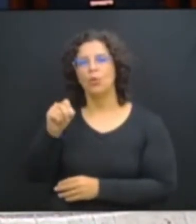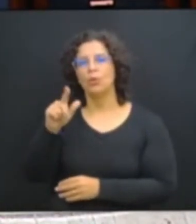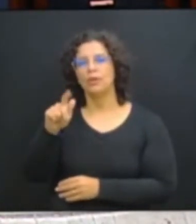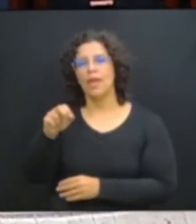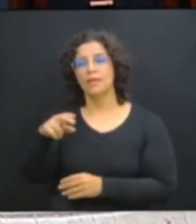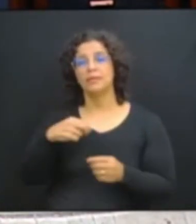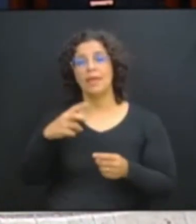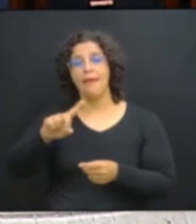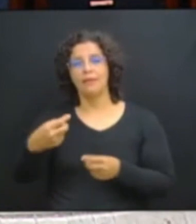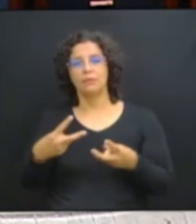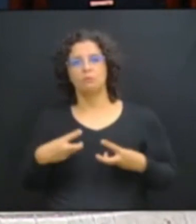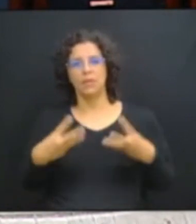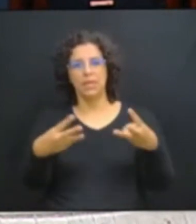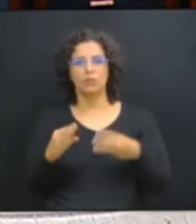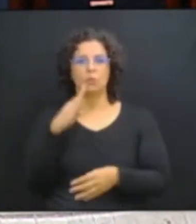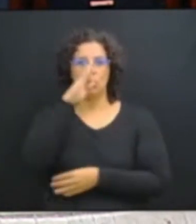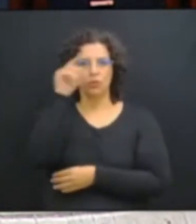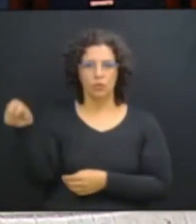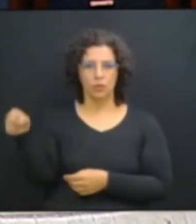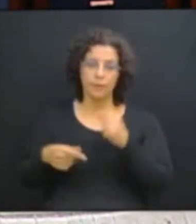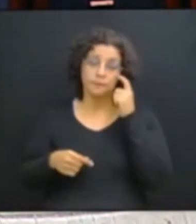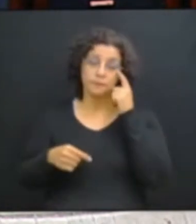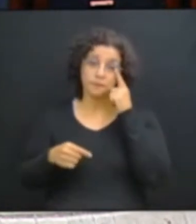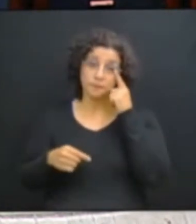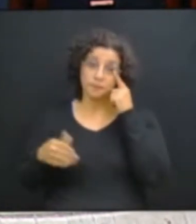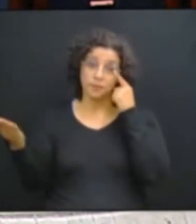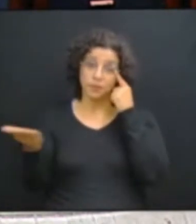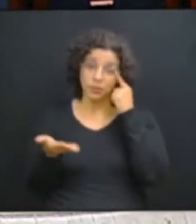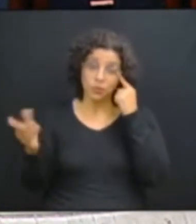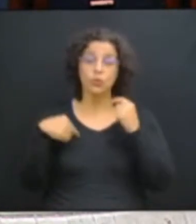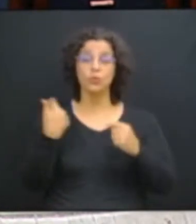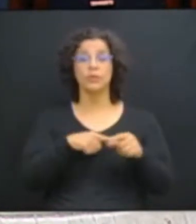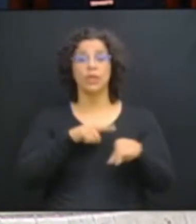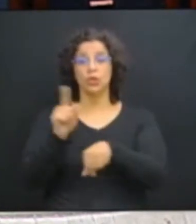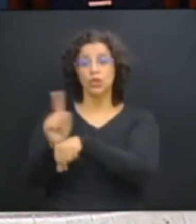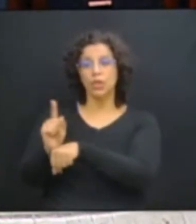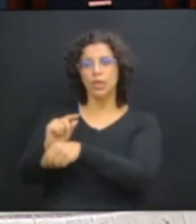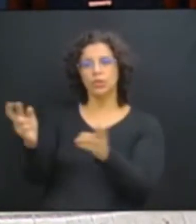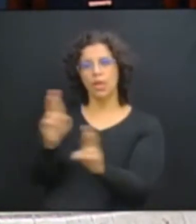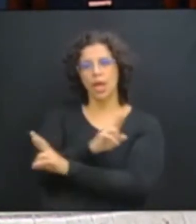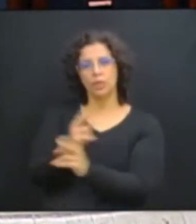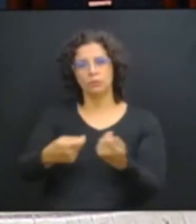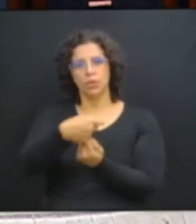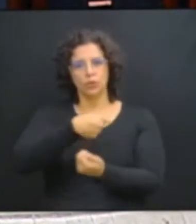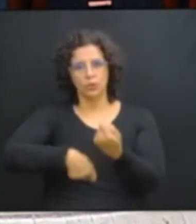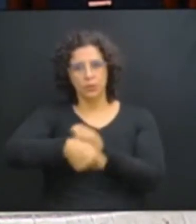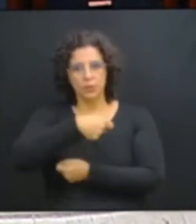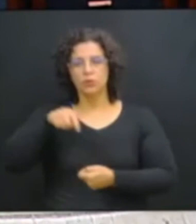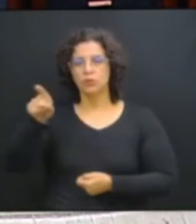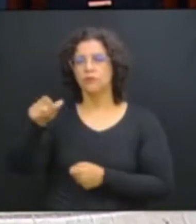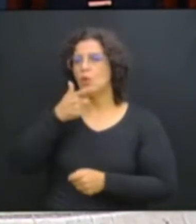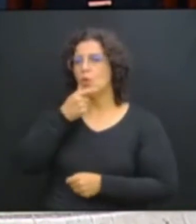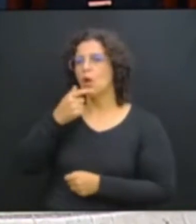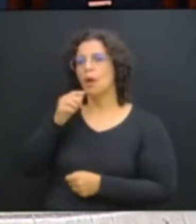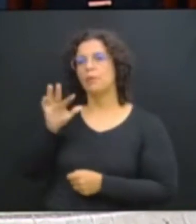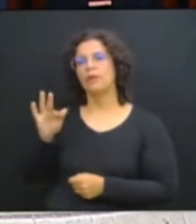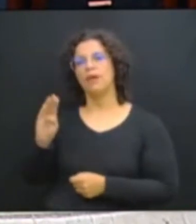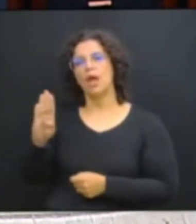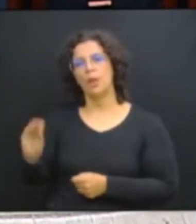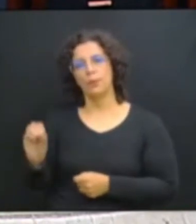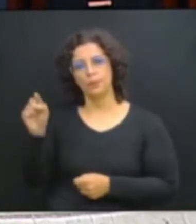ex-ministro do governo Bolsonaro. E hoje, que tem como gerente de relações financeiras o senhor Fábio